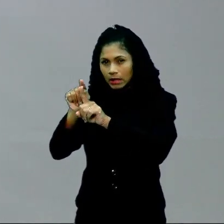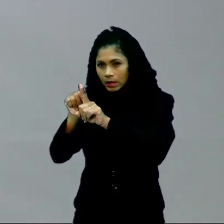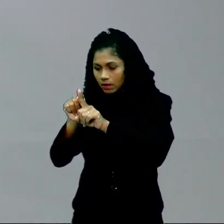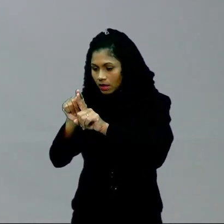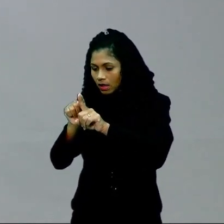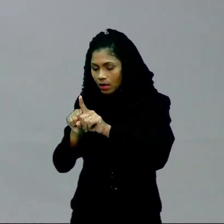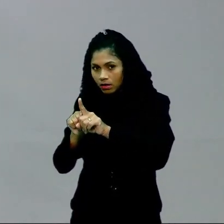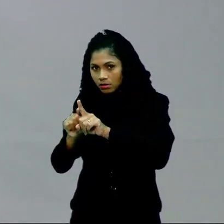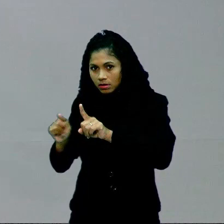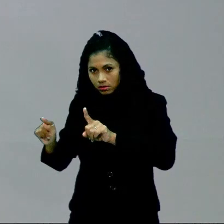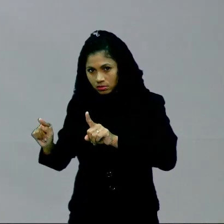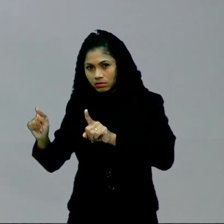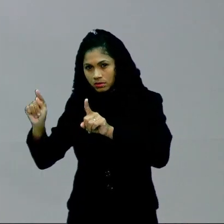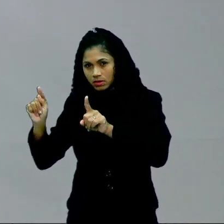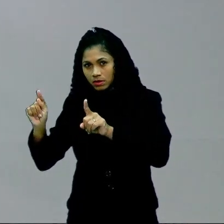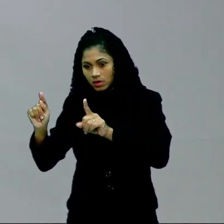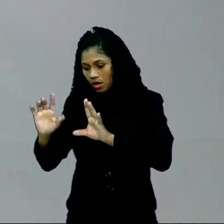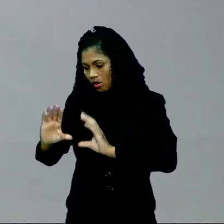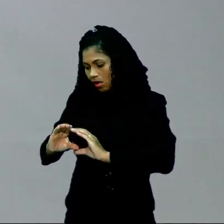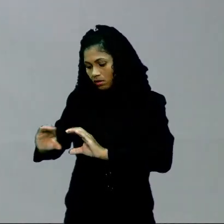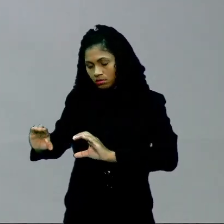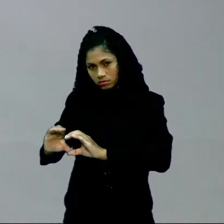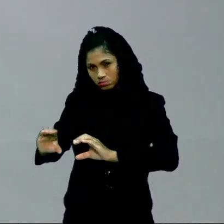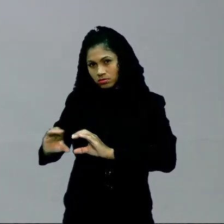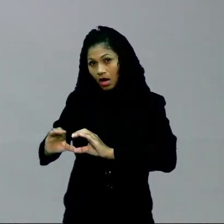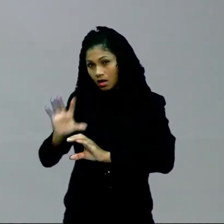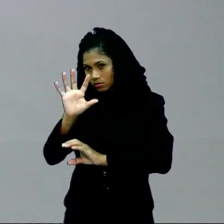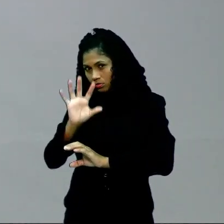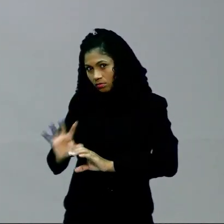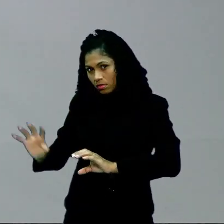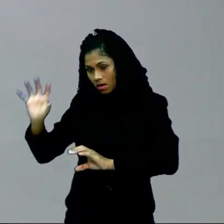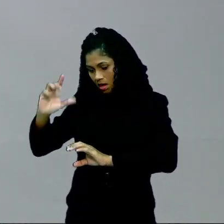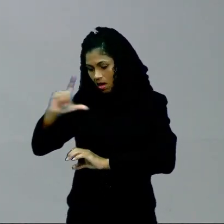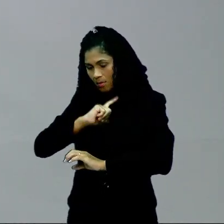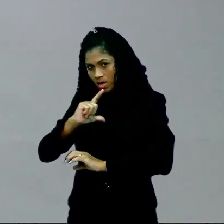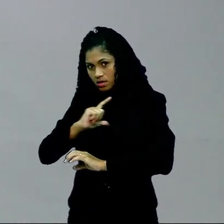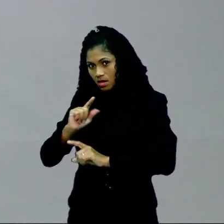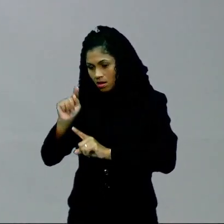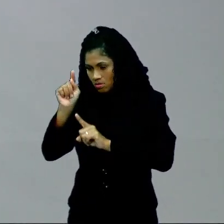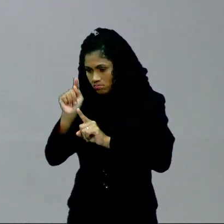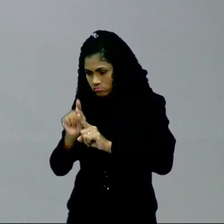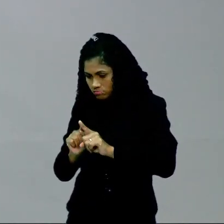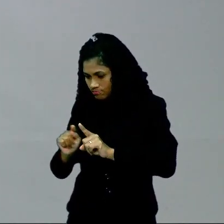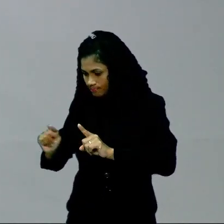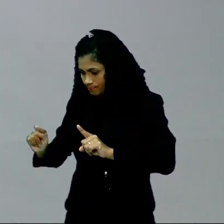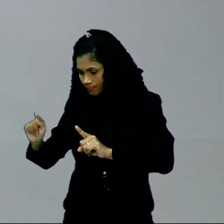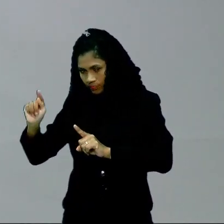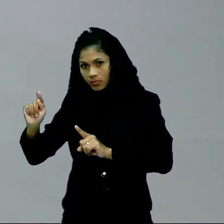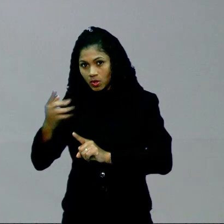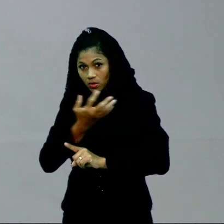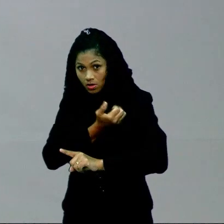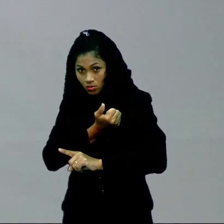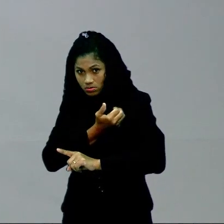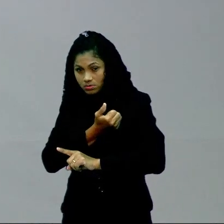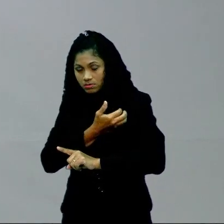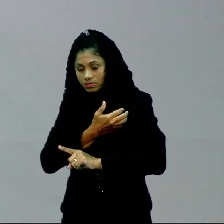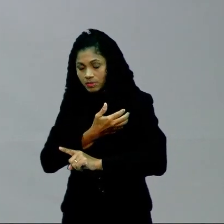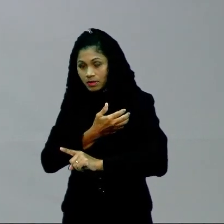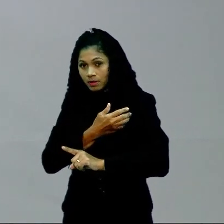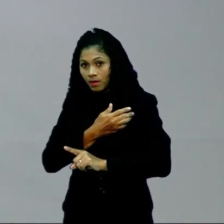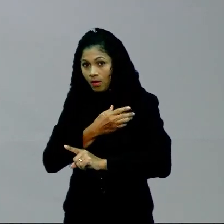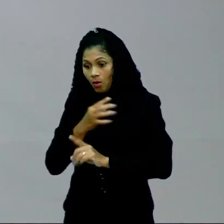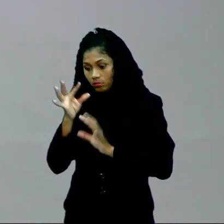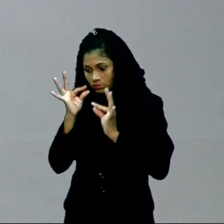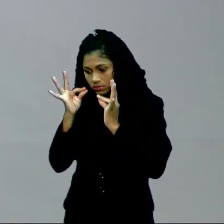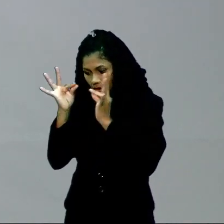régua, você só tem que colocar em cima do mapa. Ali você olha pelo centímetro. E fazendo